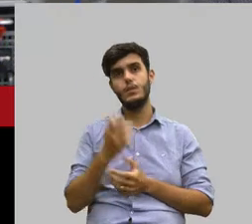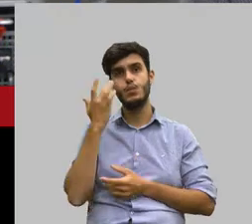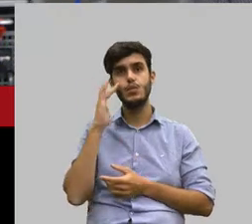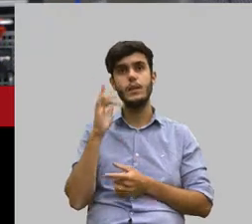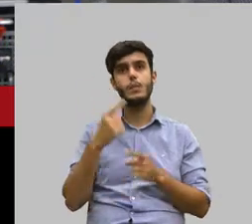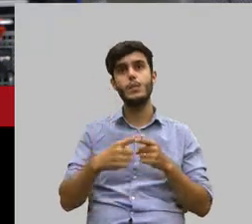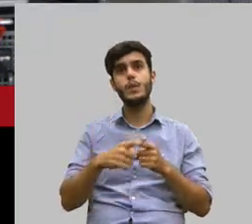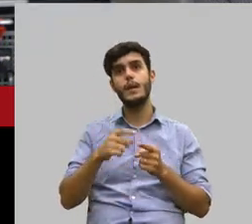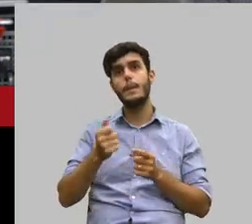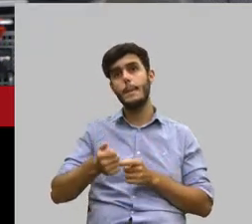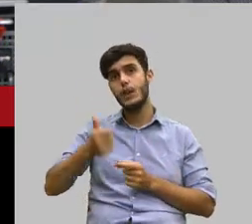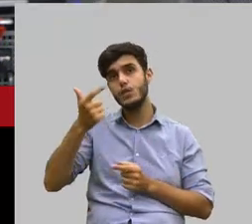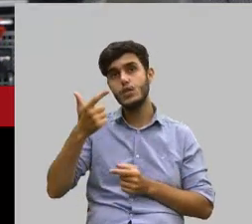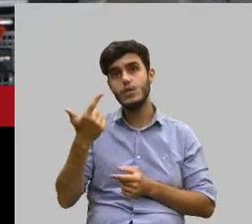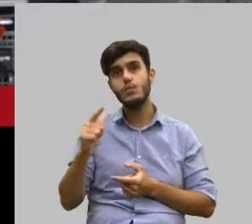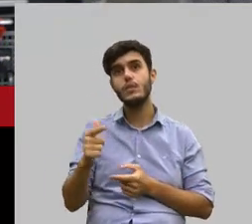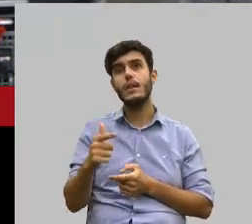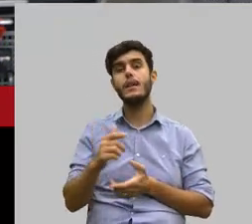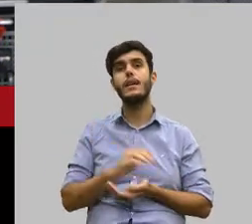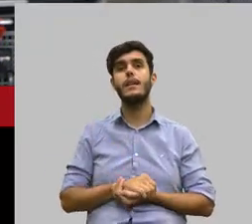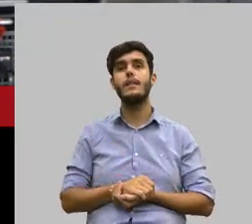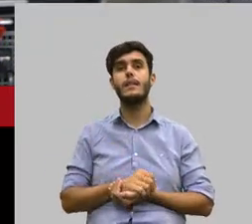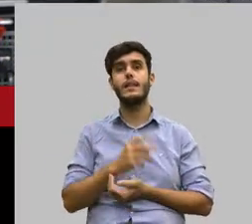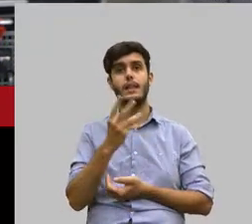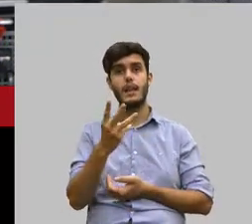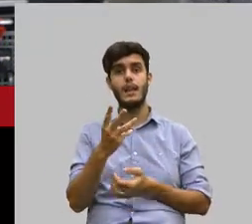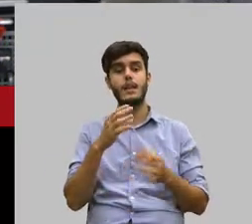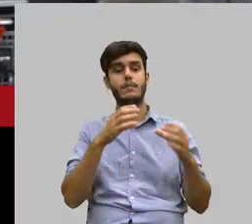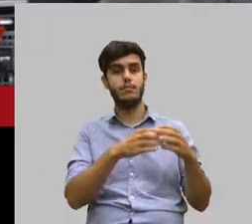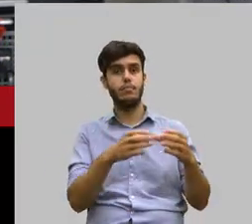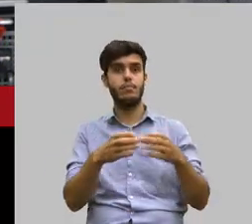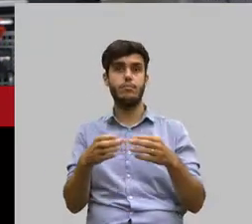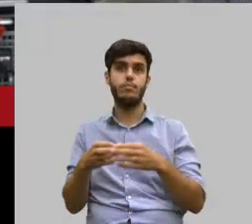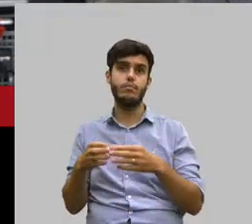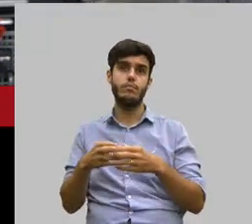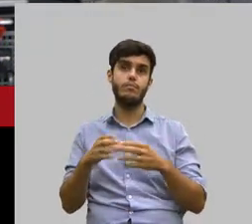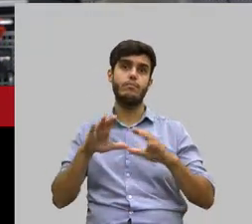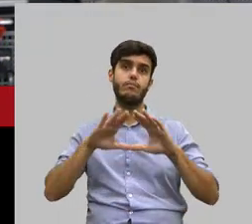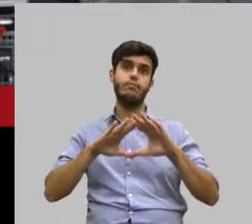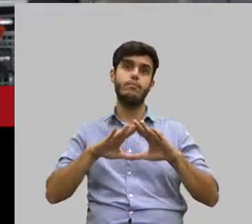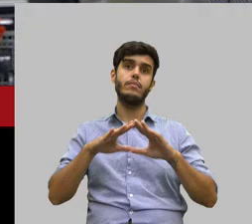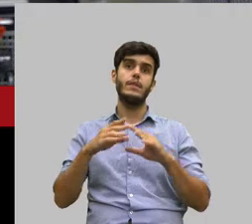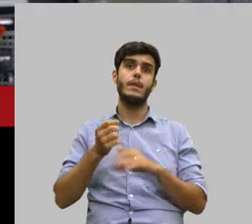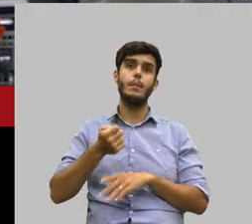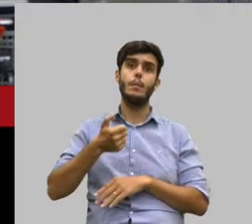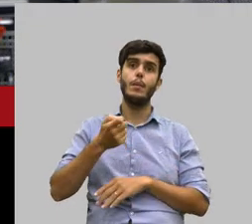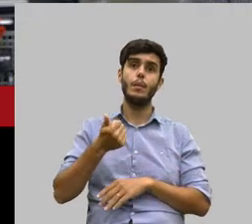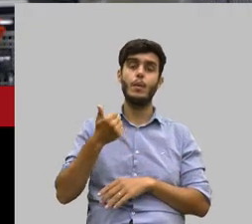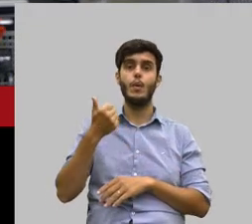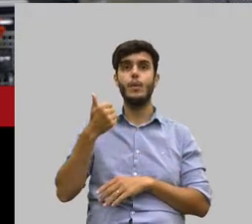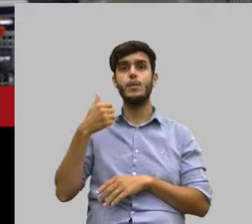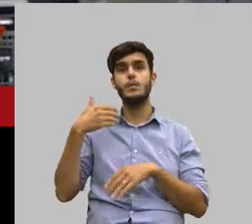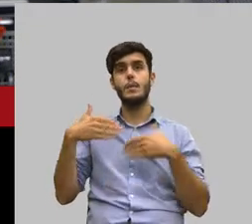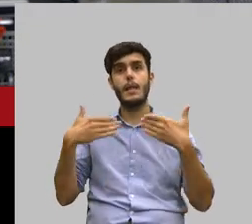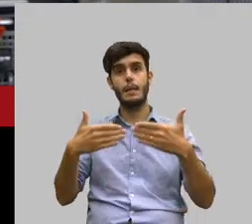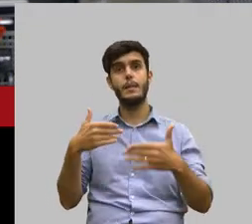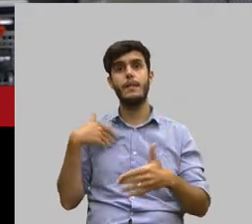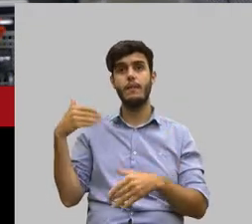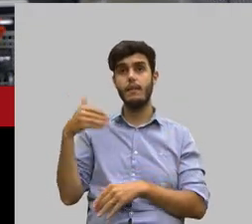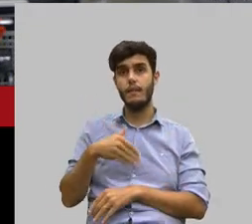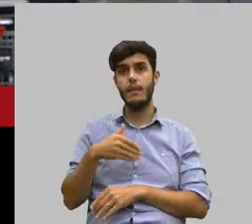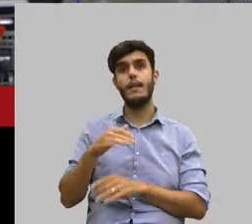outra meio-dia né porque vamos passar por três comissões nós vamos ficar aqui poucos parlamentares Fazendo a Defesa do